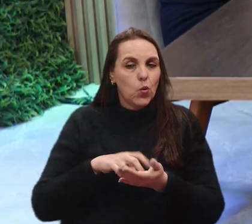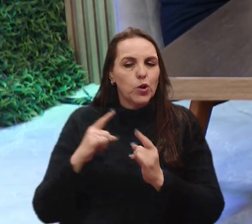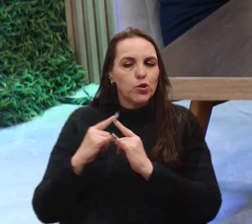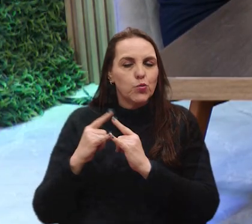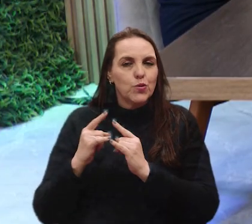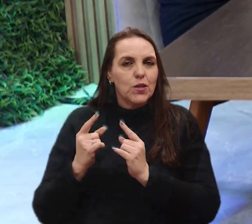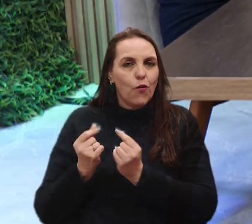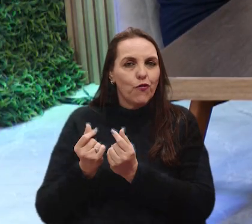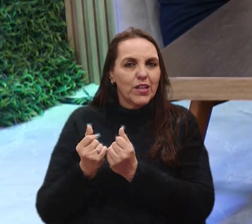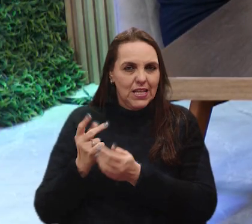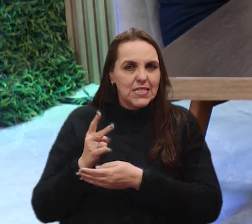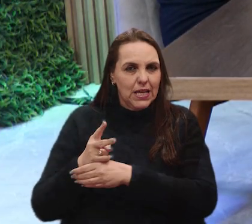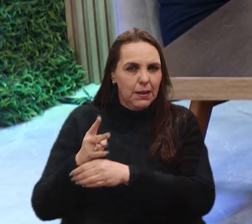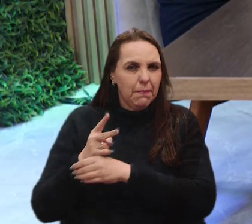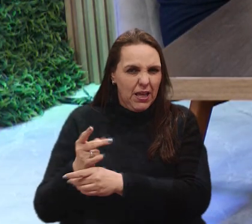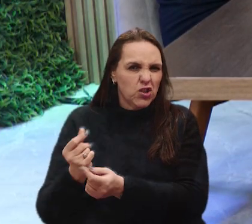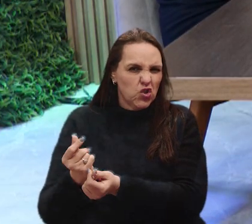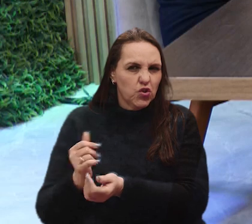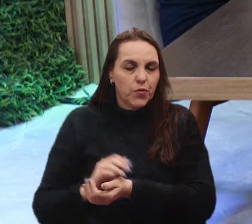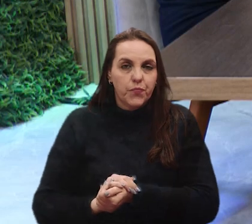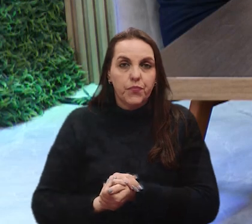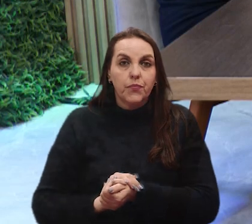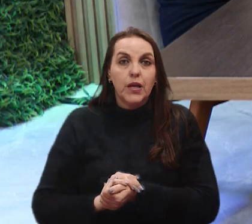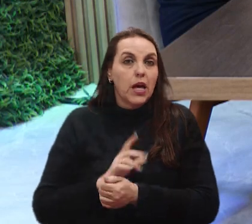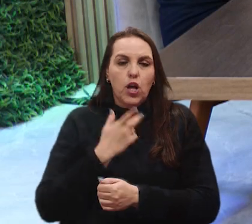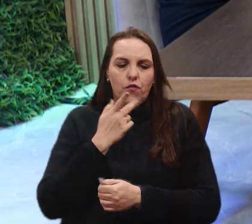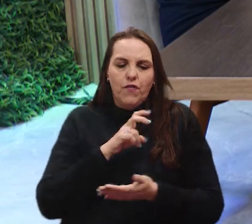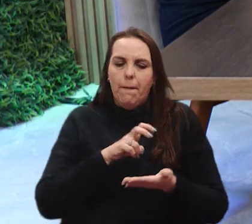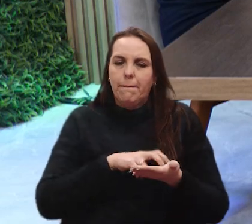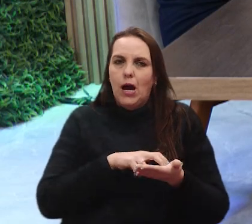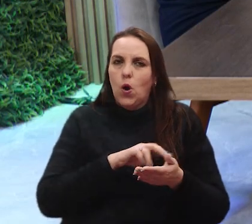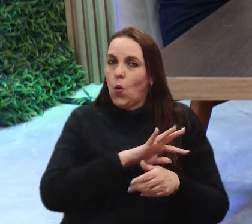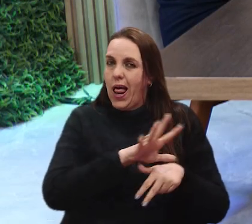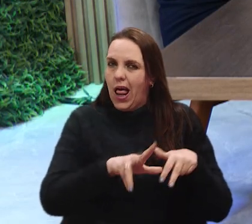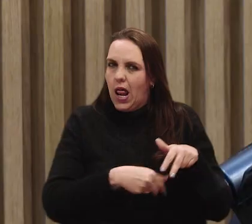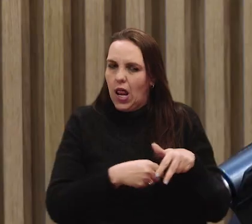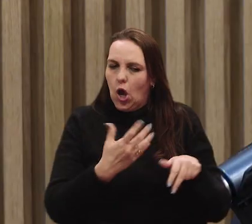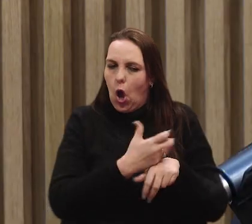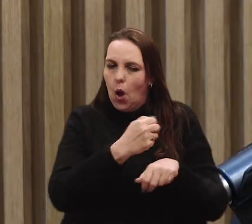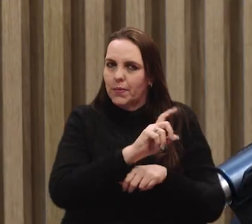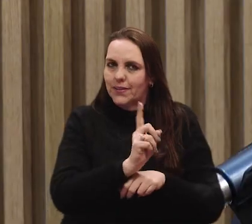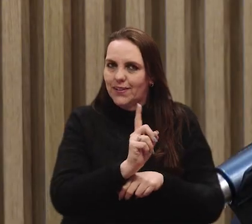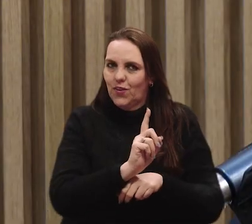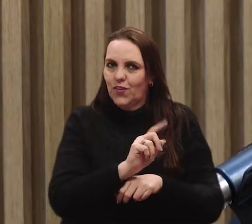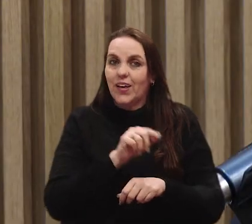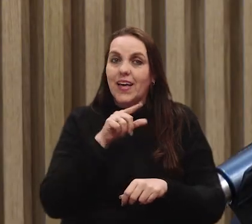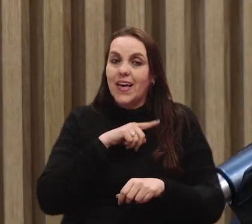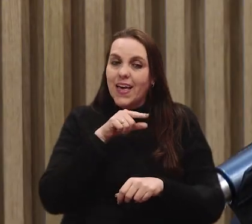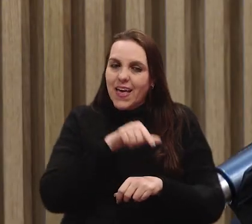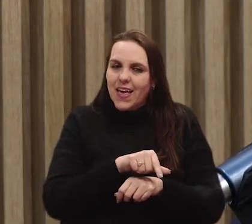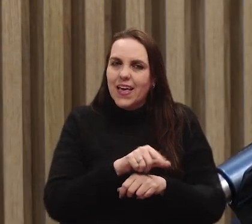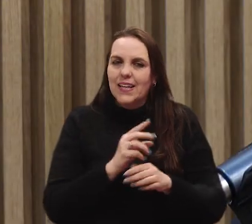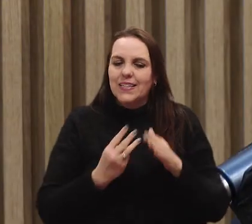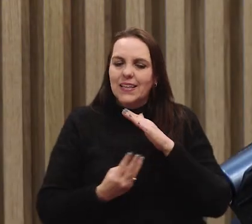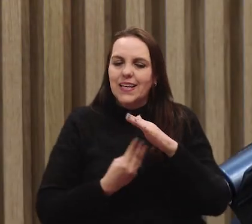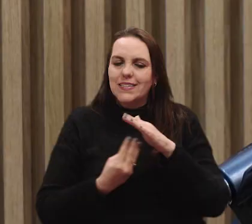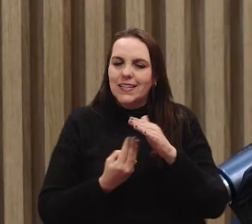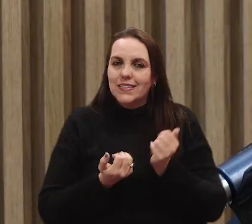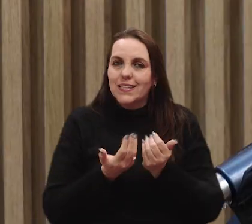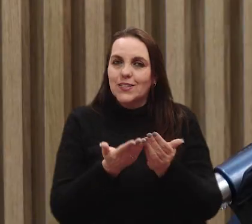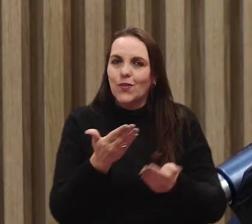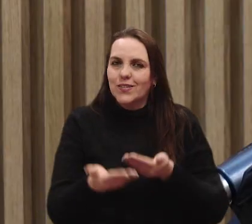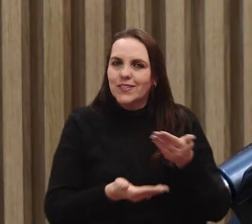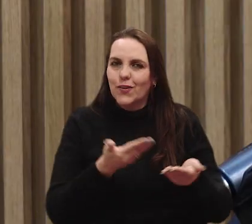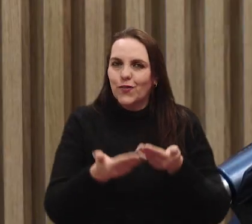financeiras, porque eu não vou dizer que o banco aplica golpe, mas eles terceirizam esses